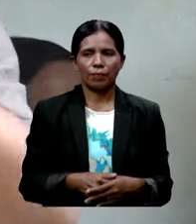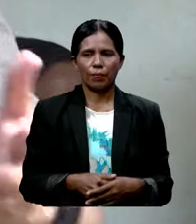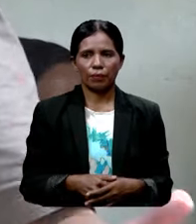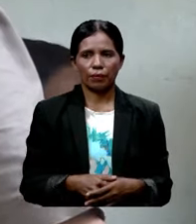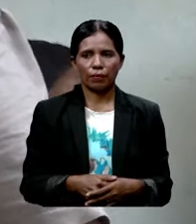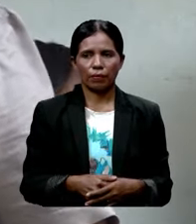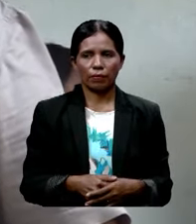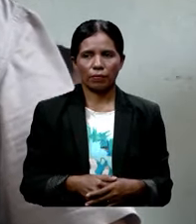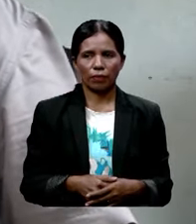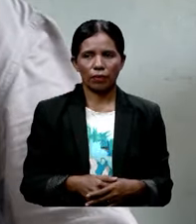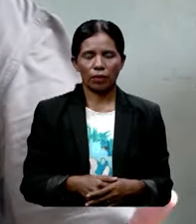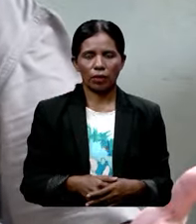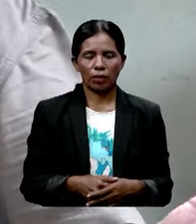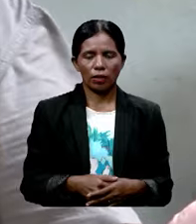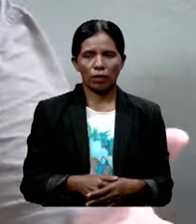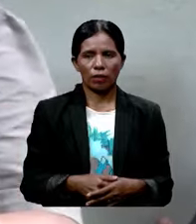fila fa de barro